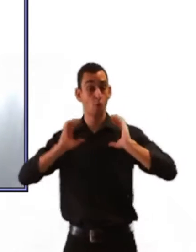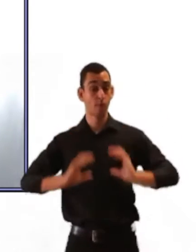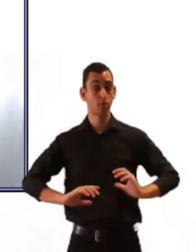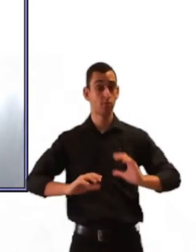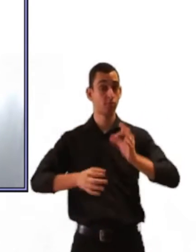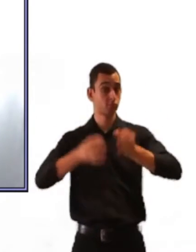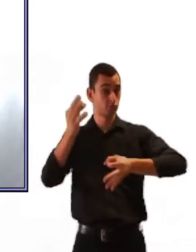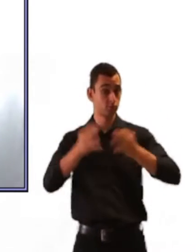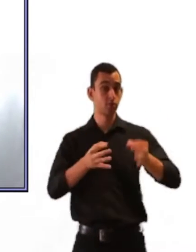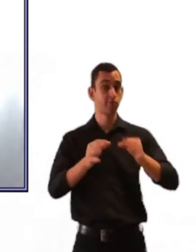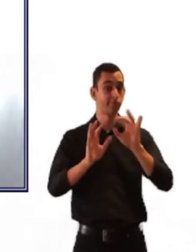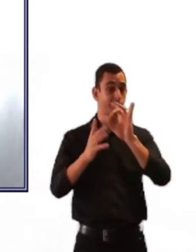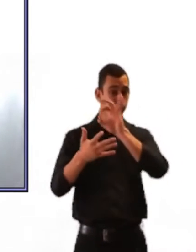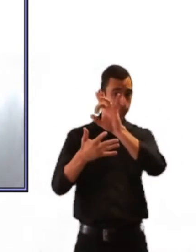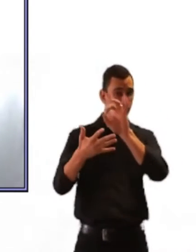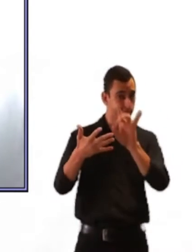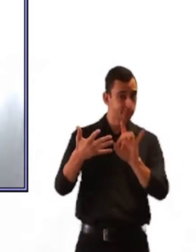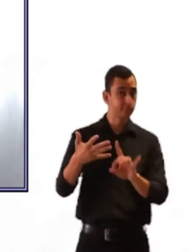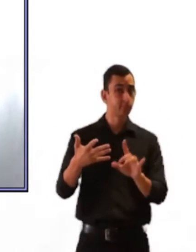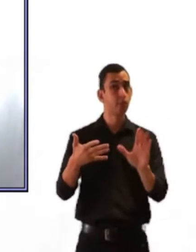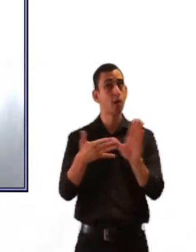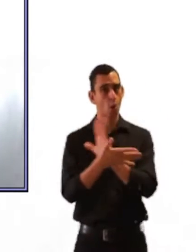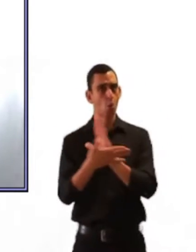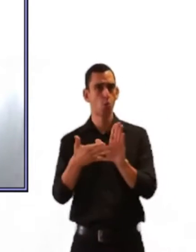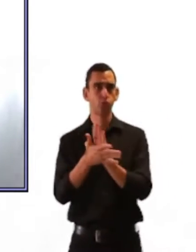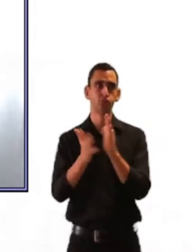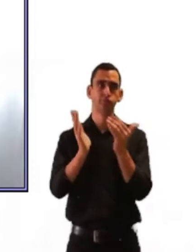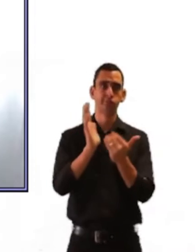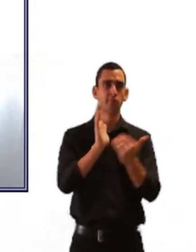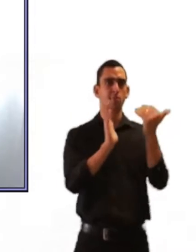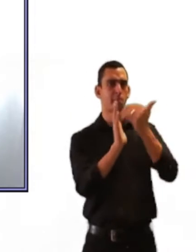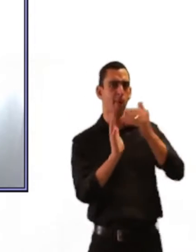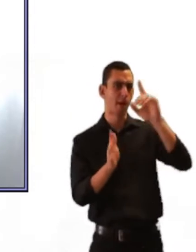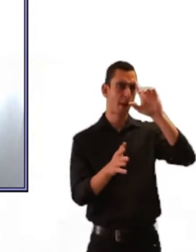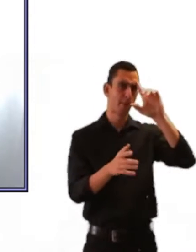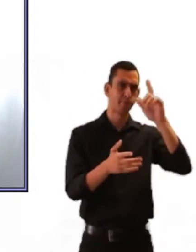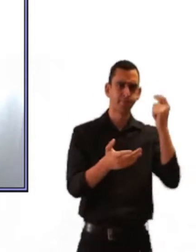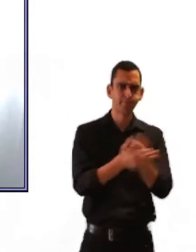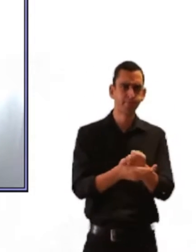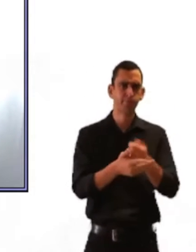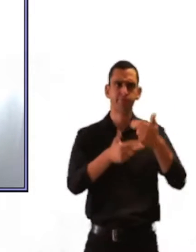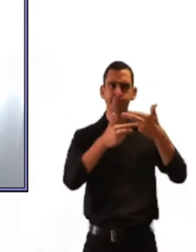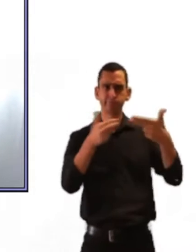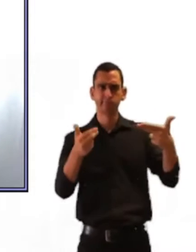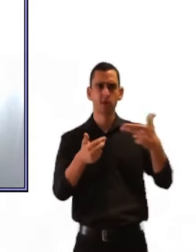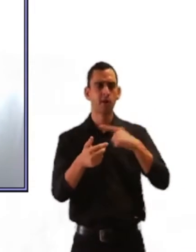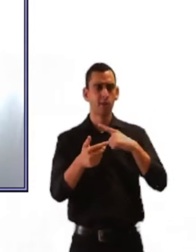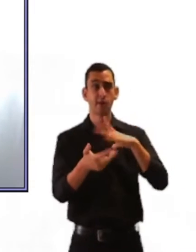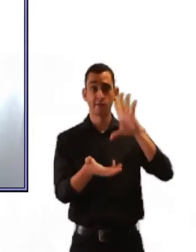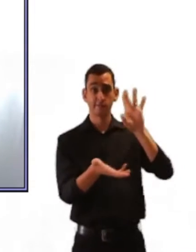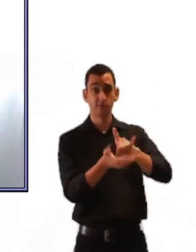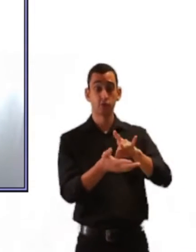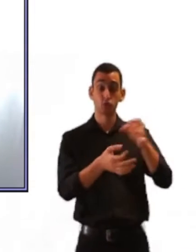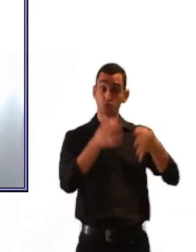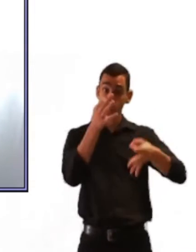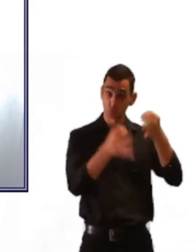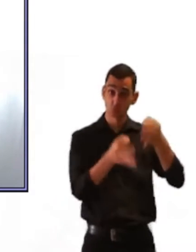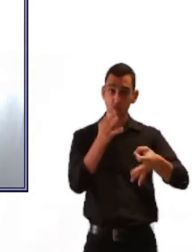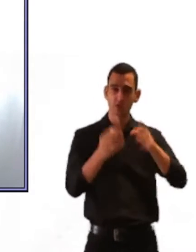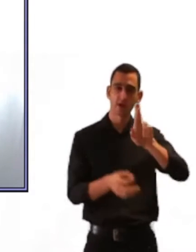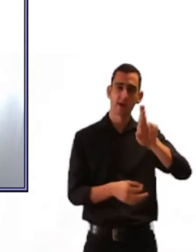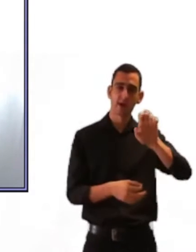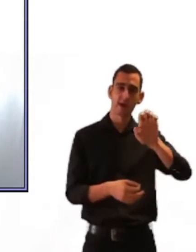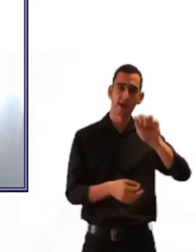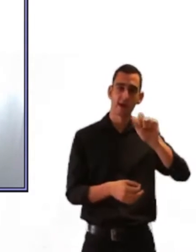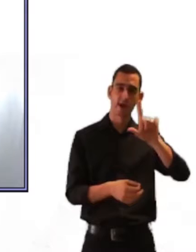judicial. Alguns mais radicais, né, como eu disse para vocês, por exemplo, no realismo jurídico, que diziam que a